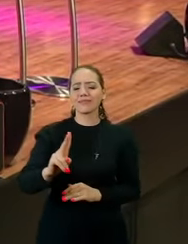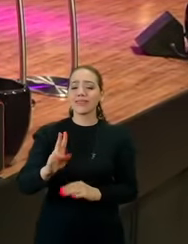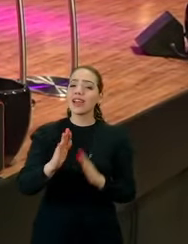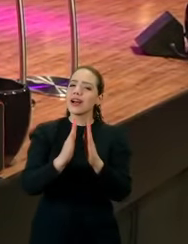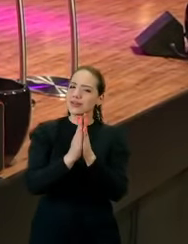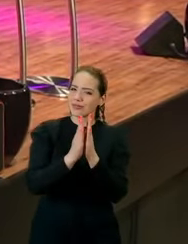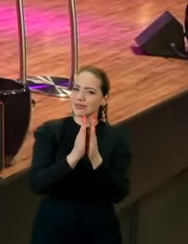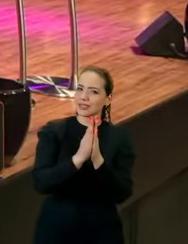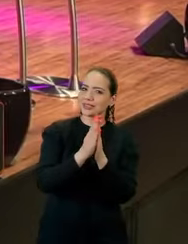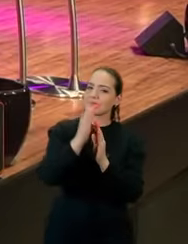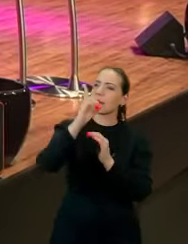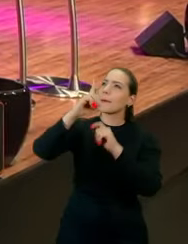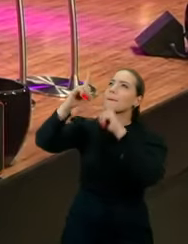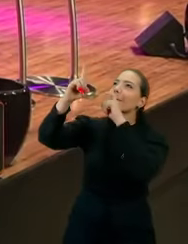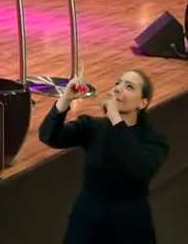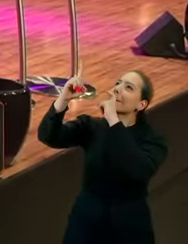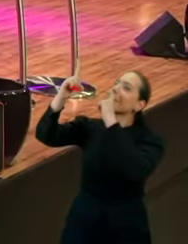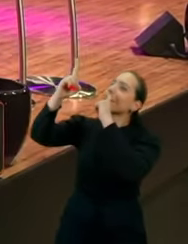Pai,